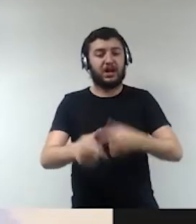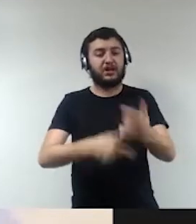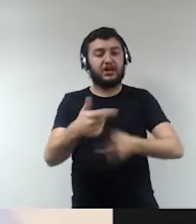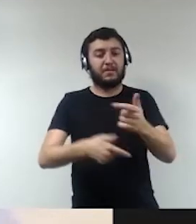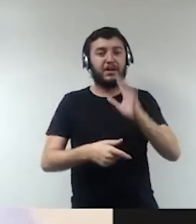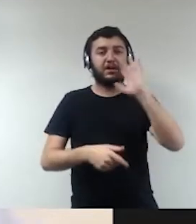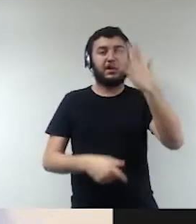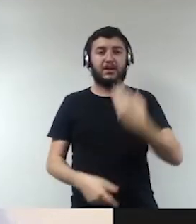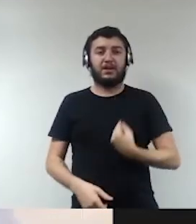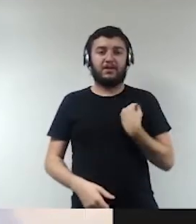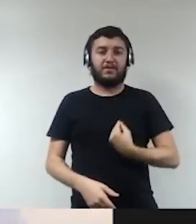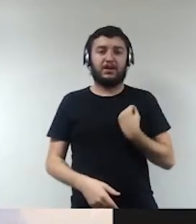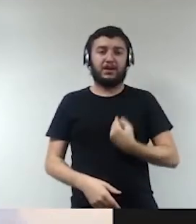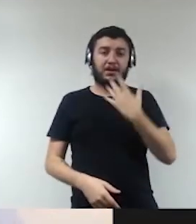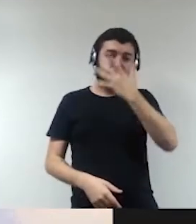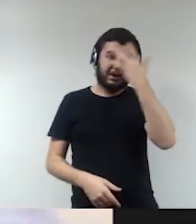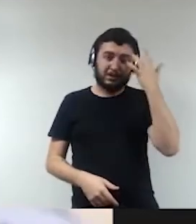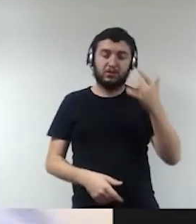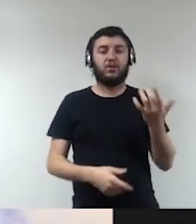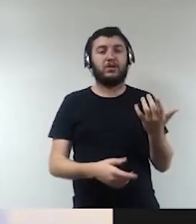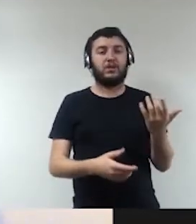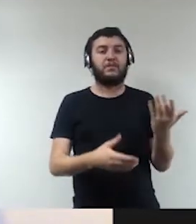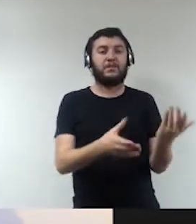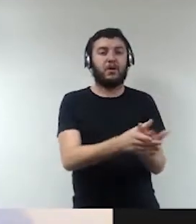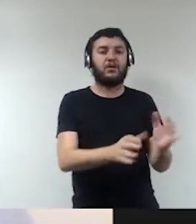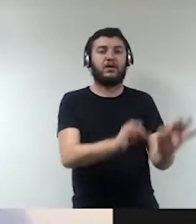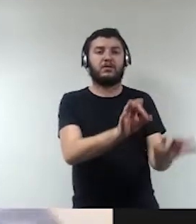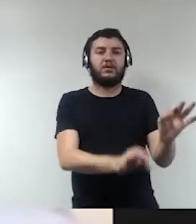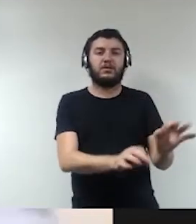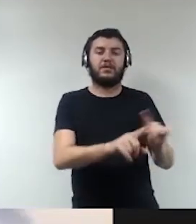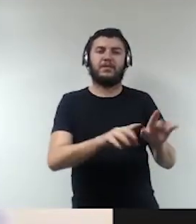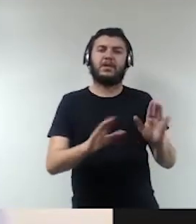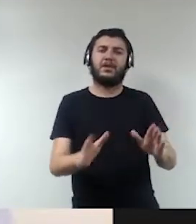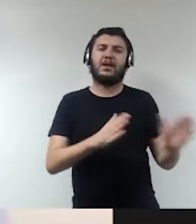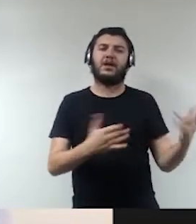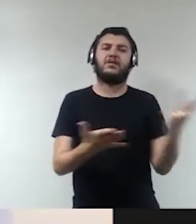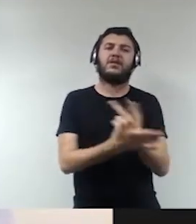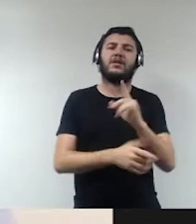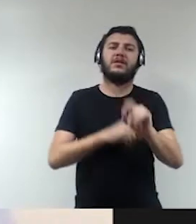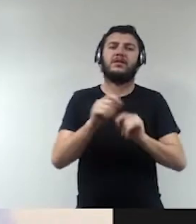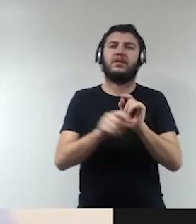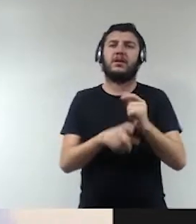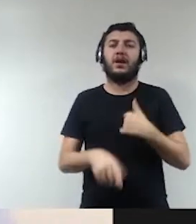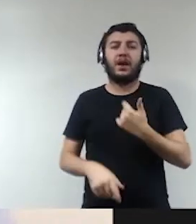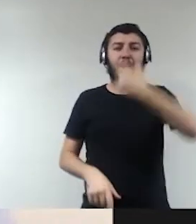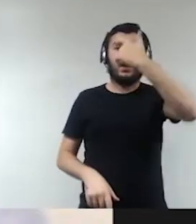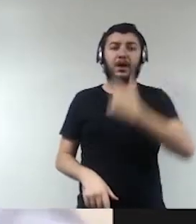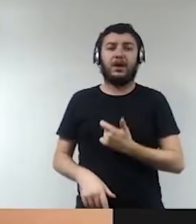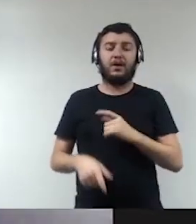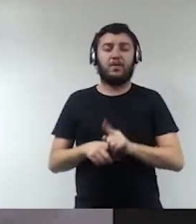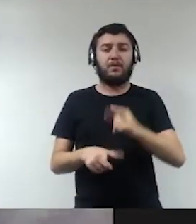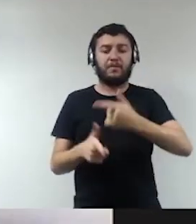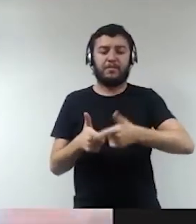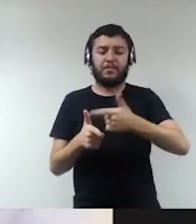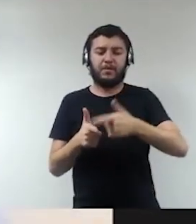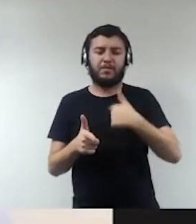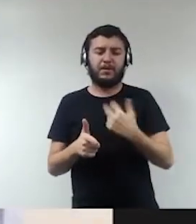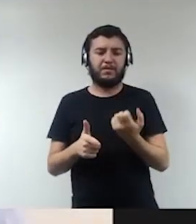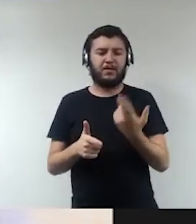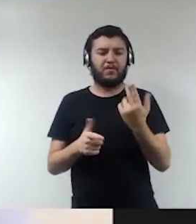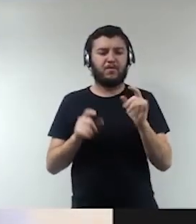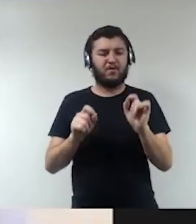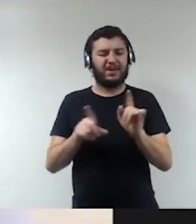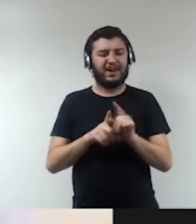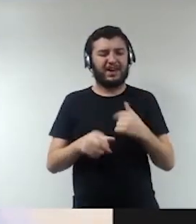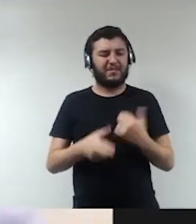alheia. Entretanto, na medida em que eu, em conflito, entrego o meu problema a uma terceira